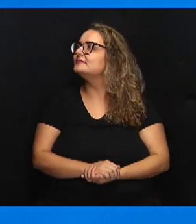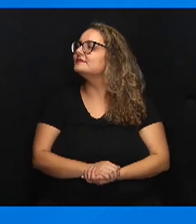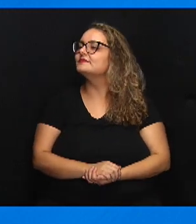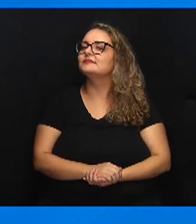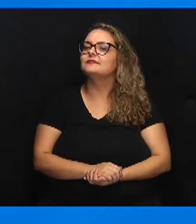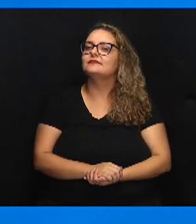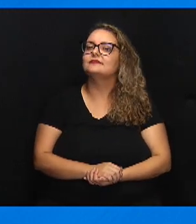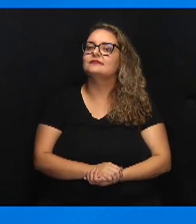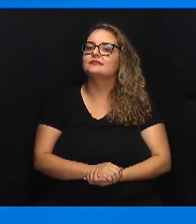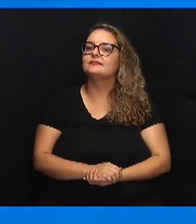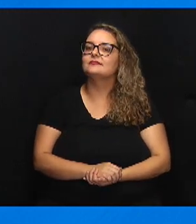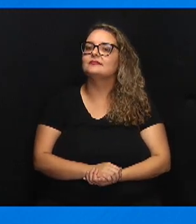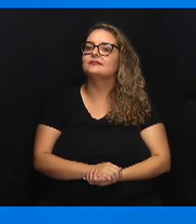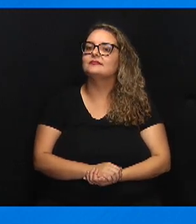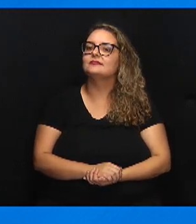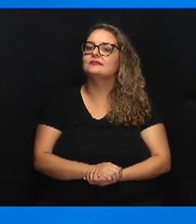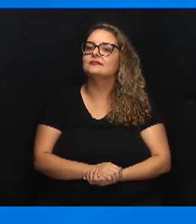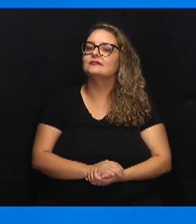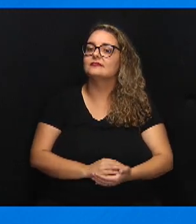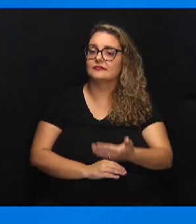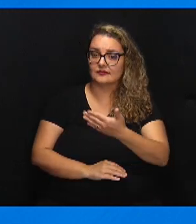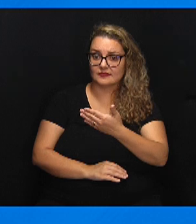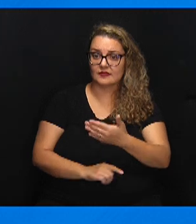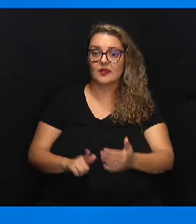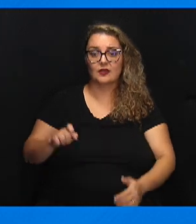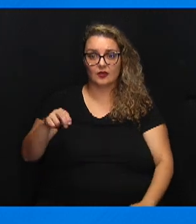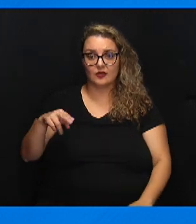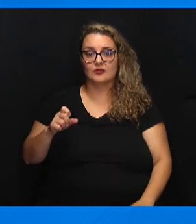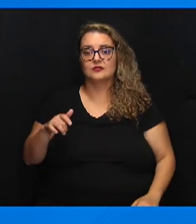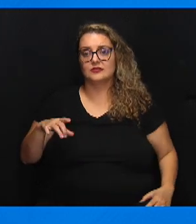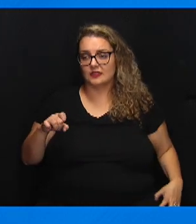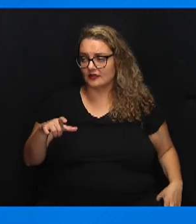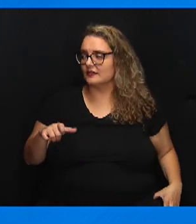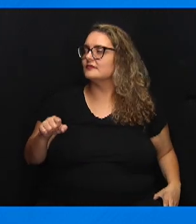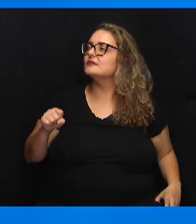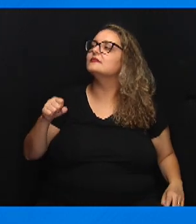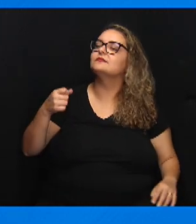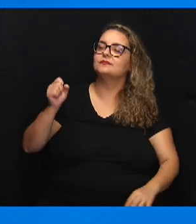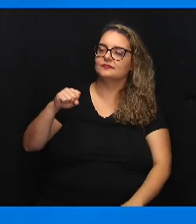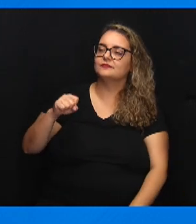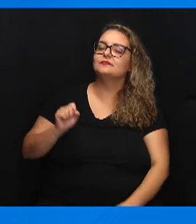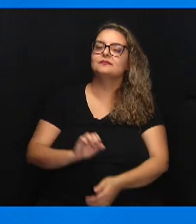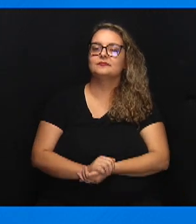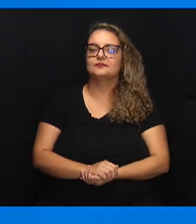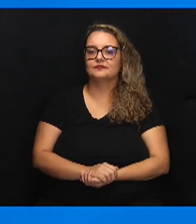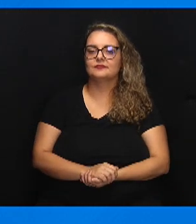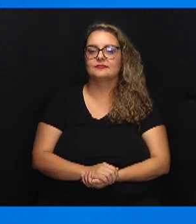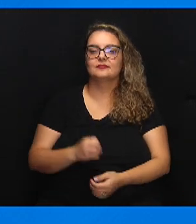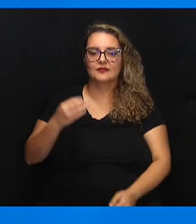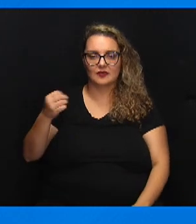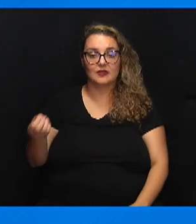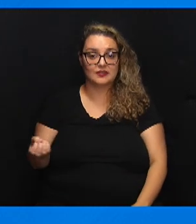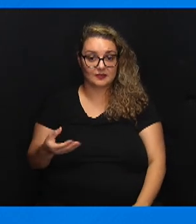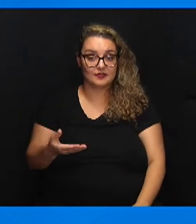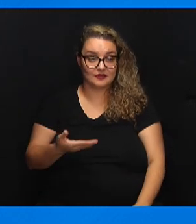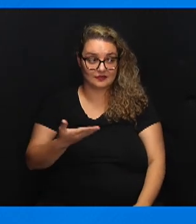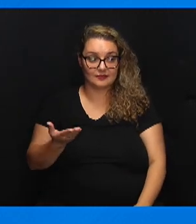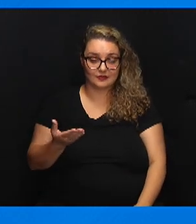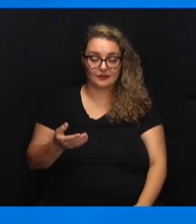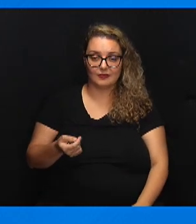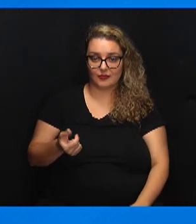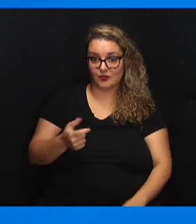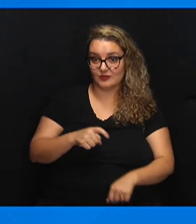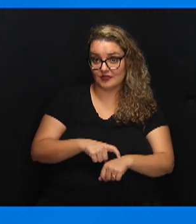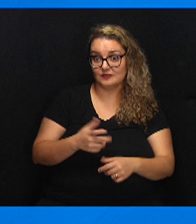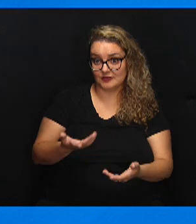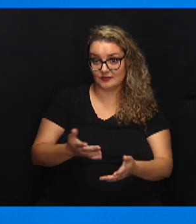E aí, aí é onde? Gonçalves ainda. Uhum. É uma viagem recente. Viagem recente, quer